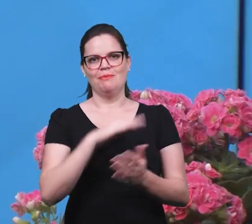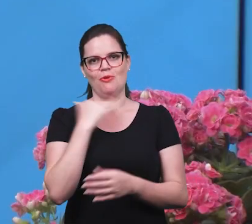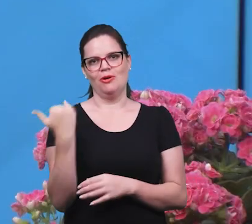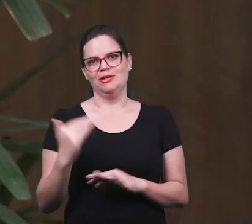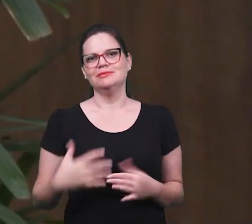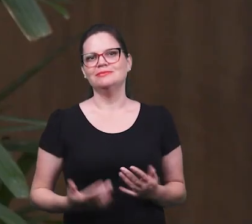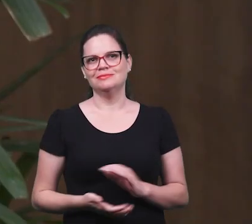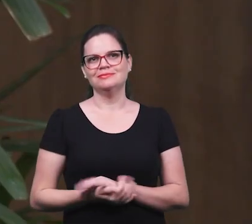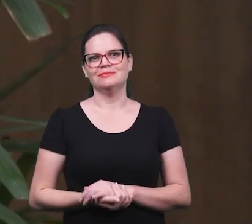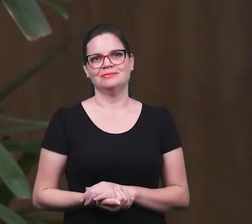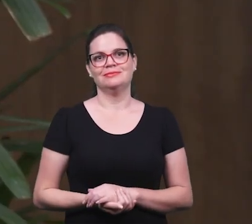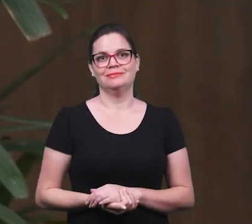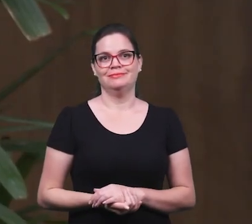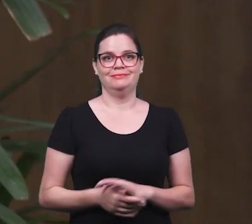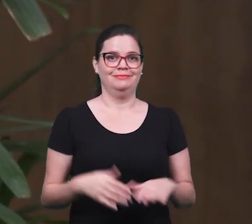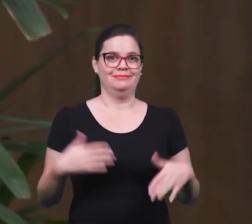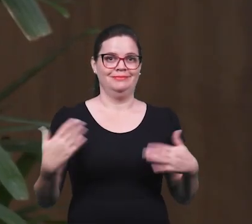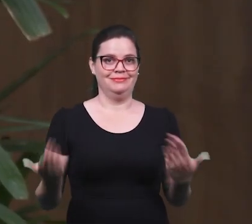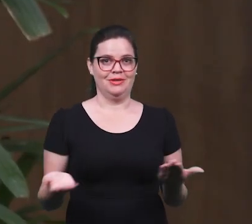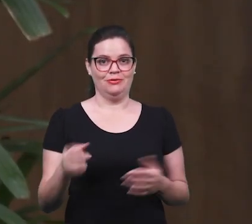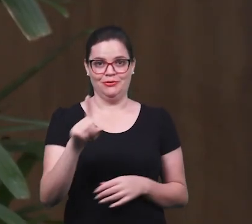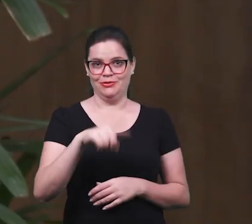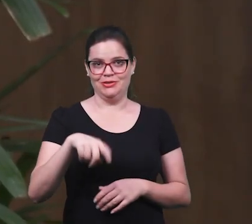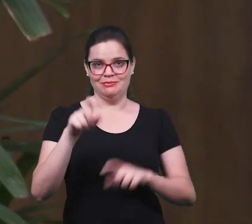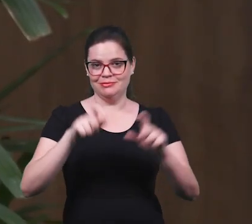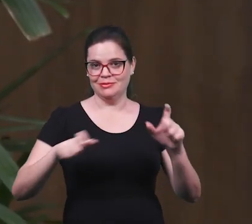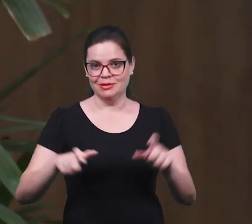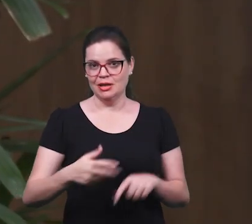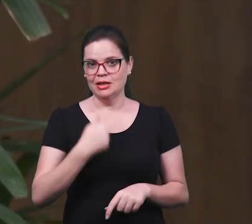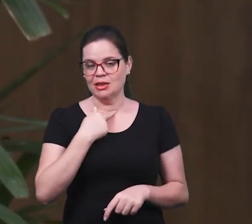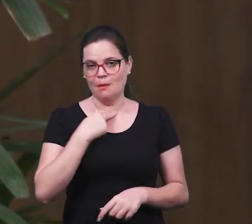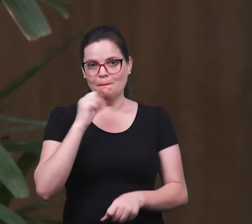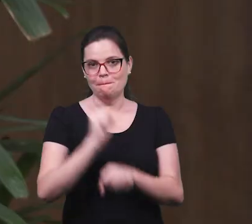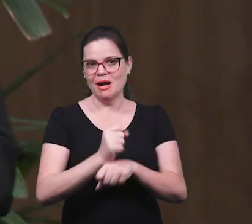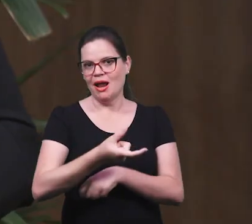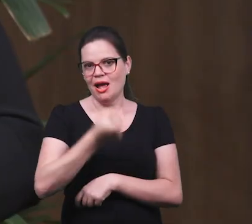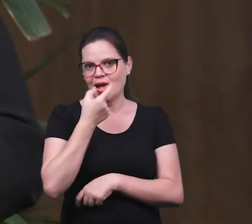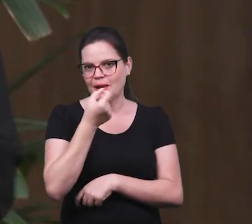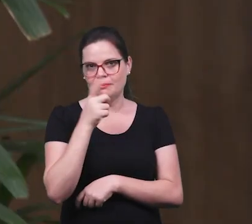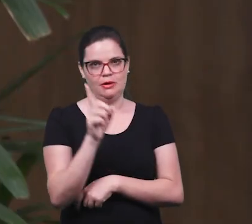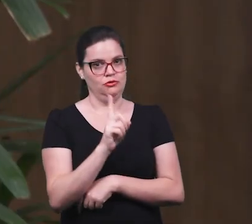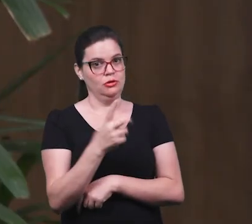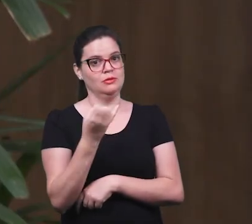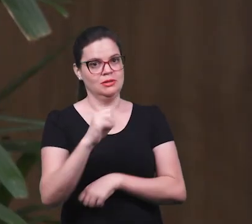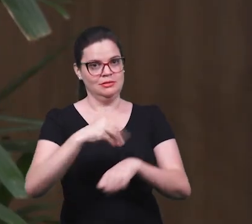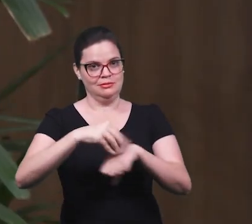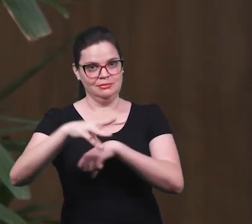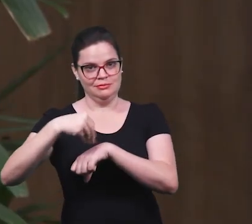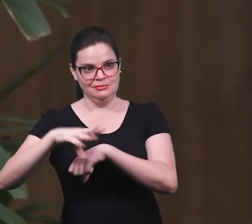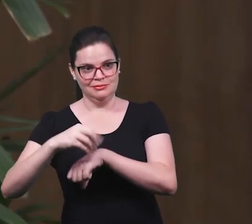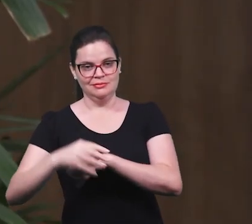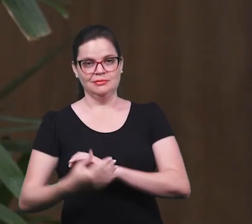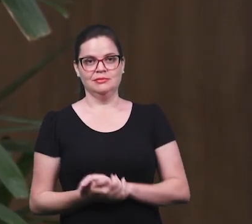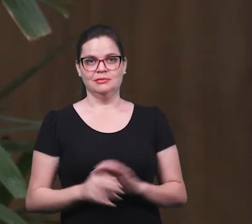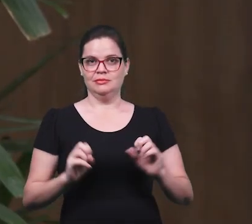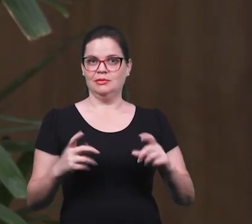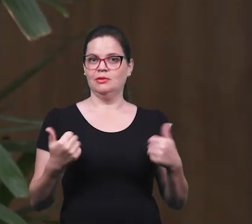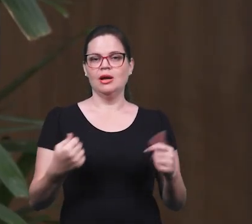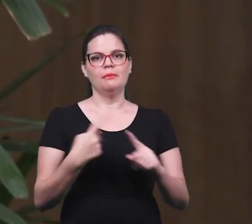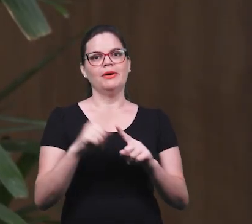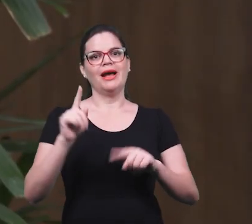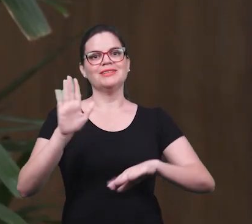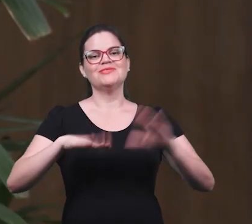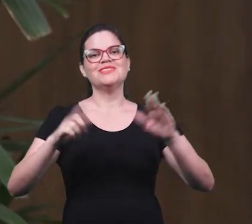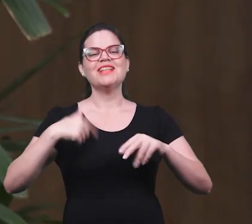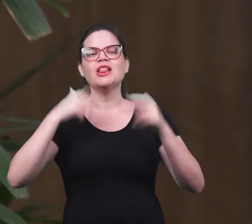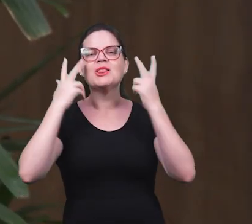entendi. Então, pacientes não parem de tomar medicação sem o médico indicar, tá? Isso, Porque por favor. é muito comum